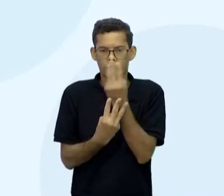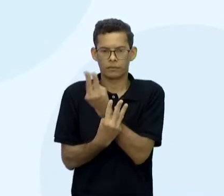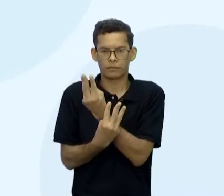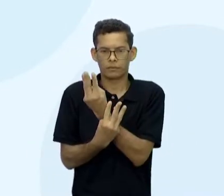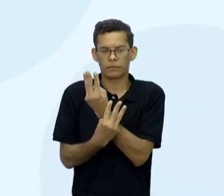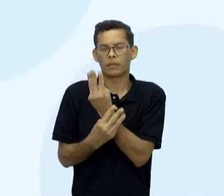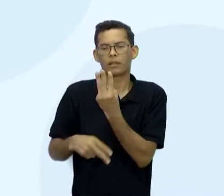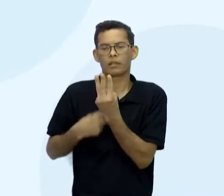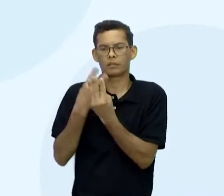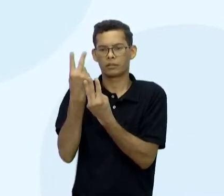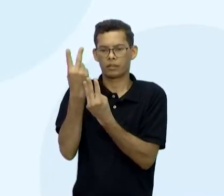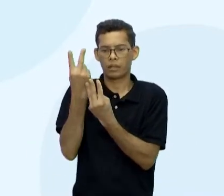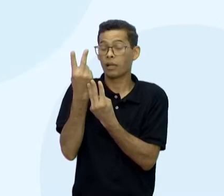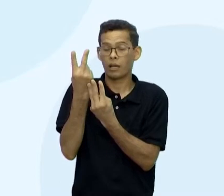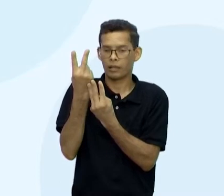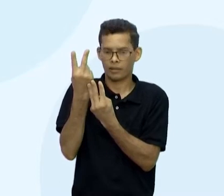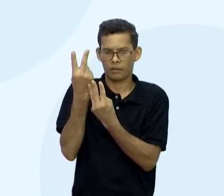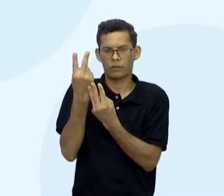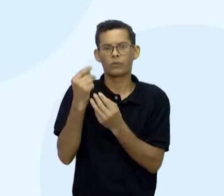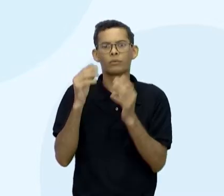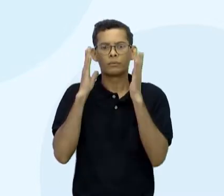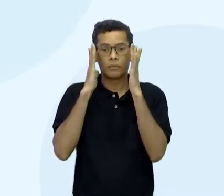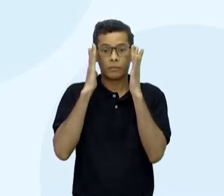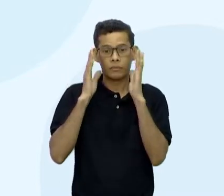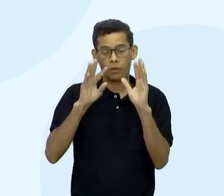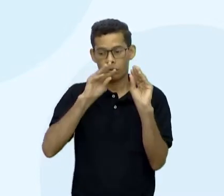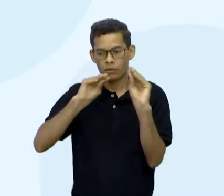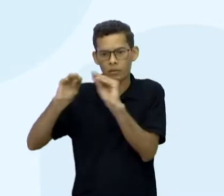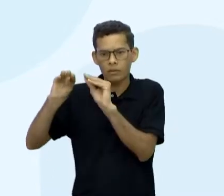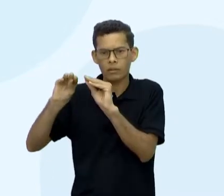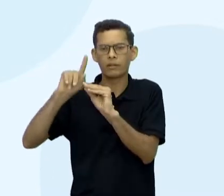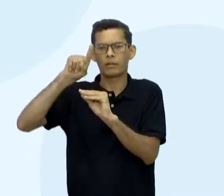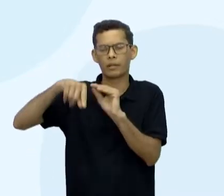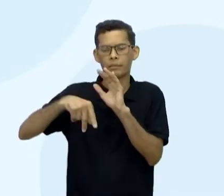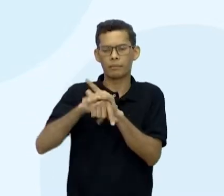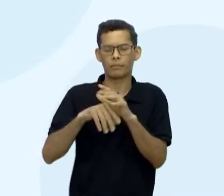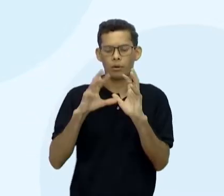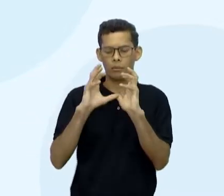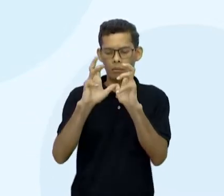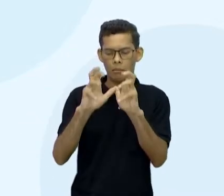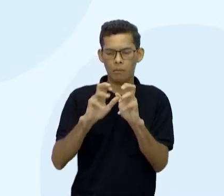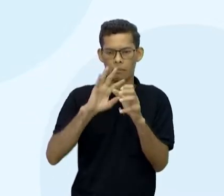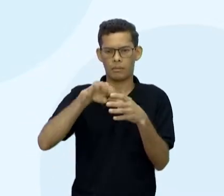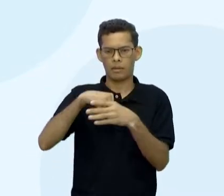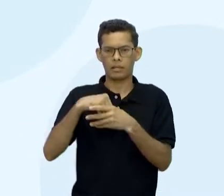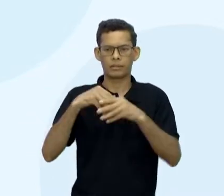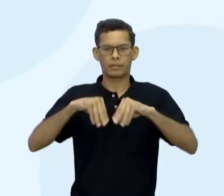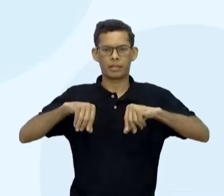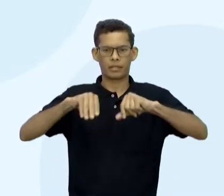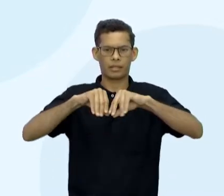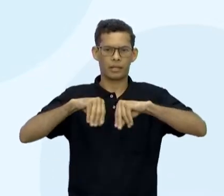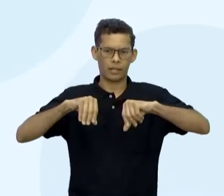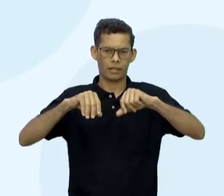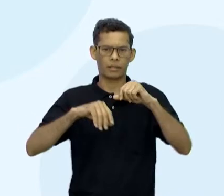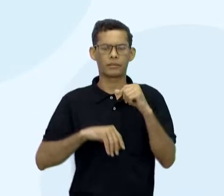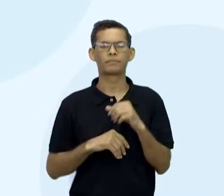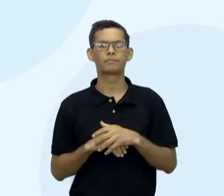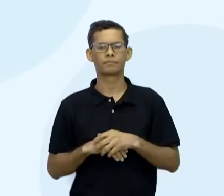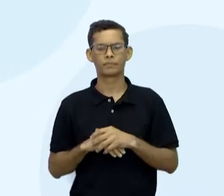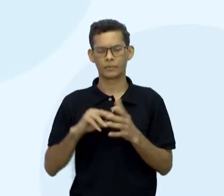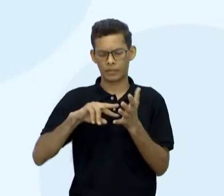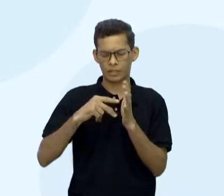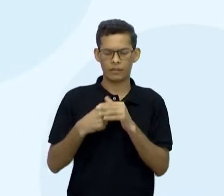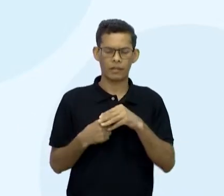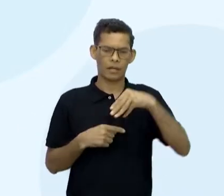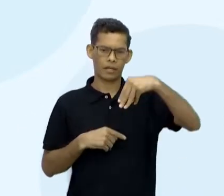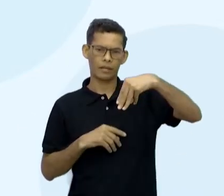Ó. Aqui, ó, pessoal. Ó. Isso aqui é a massa da Terra. É a massa interna.